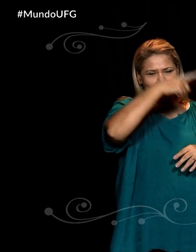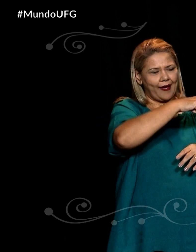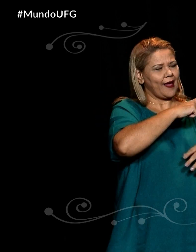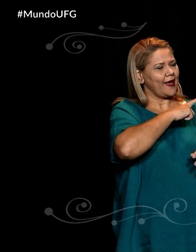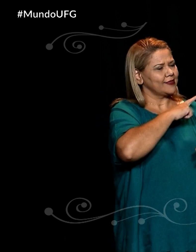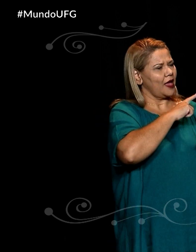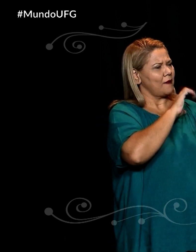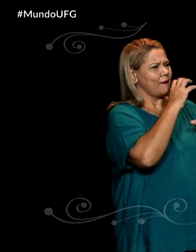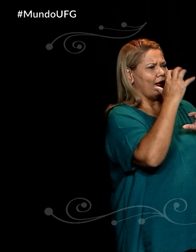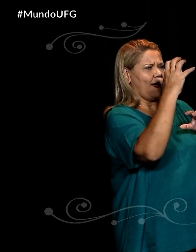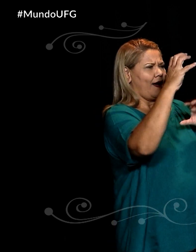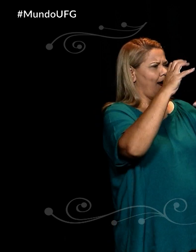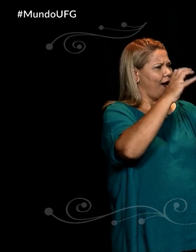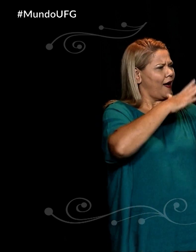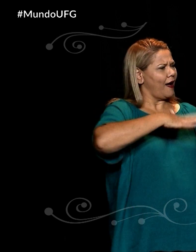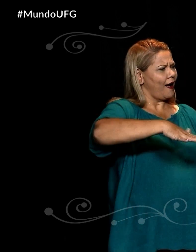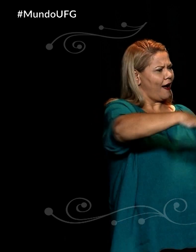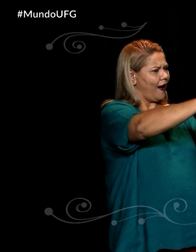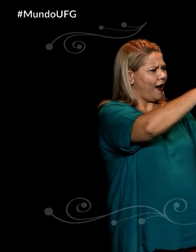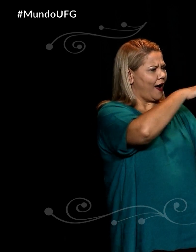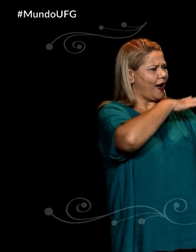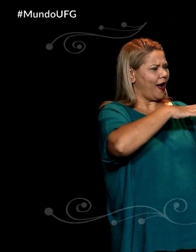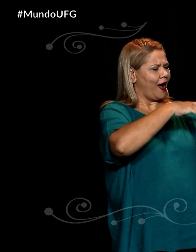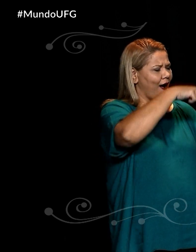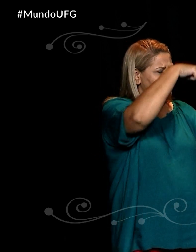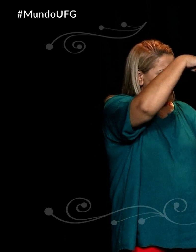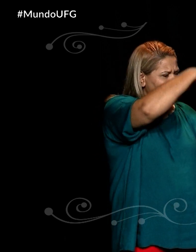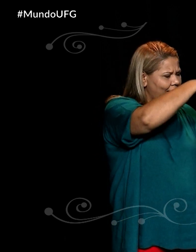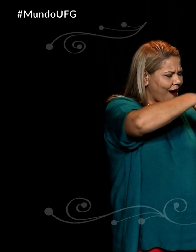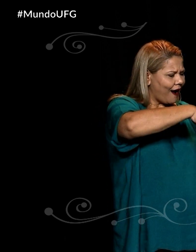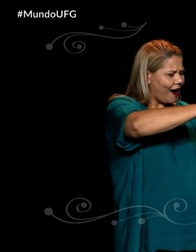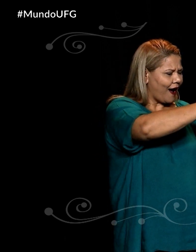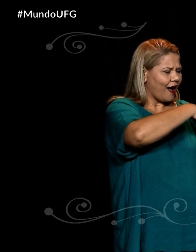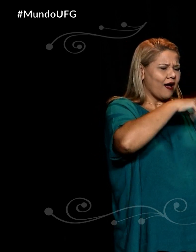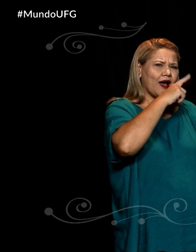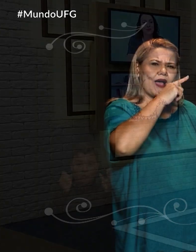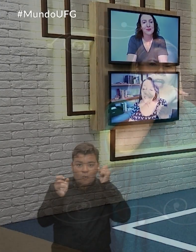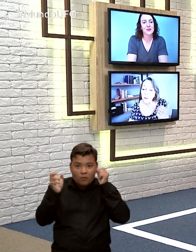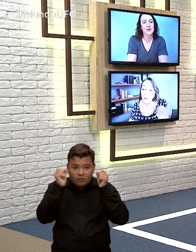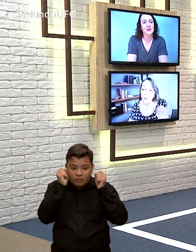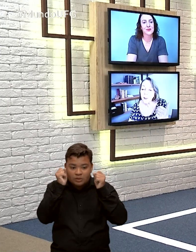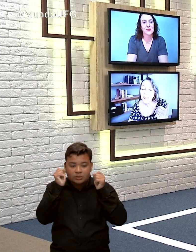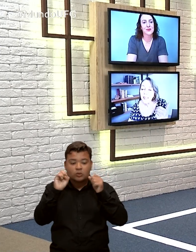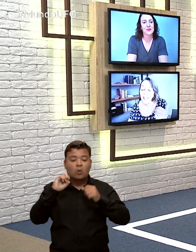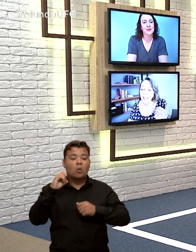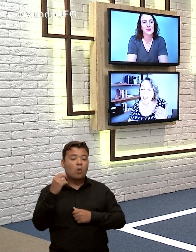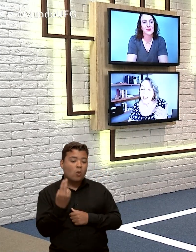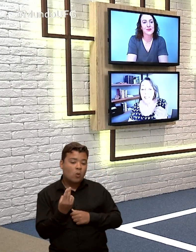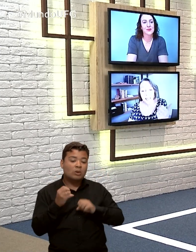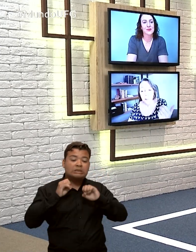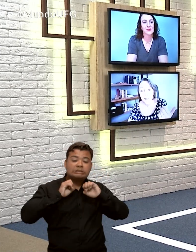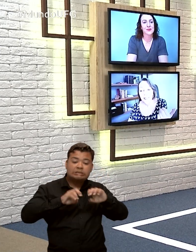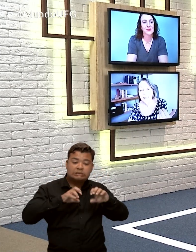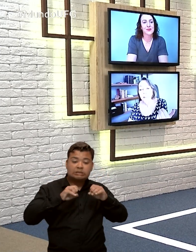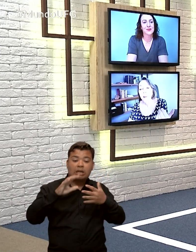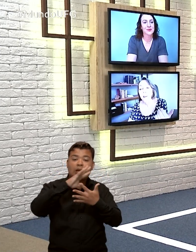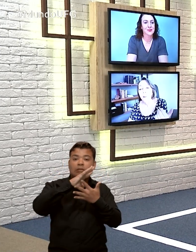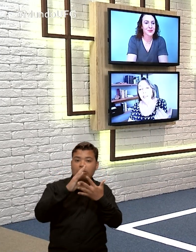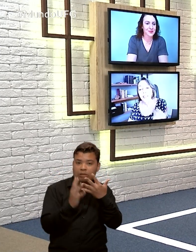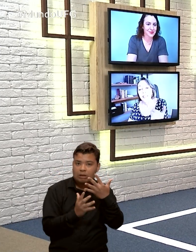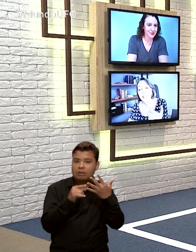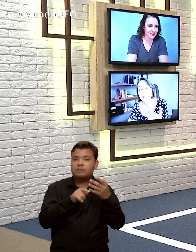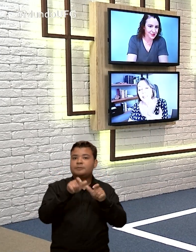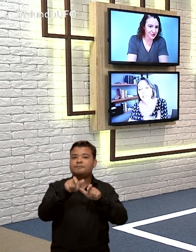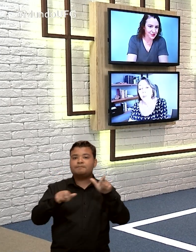Libras para crianças ouvintes ou ensinando Libras também